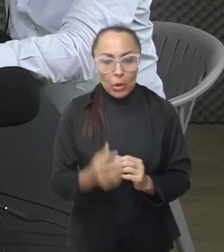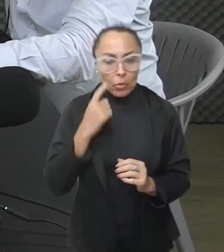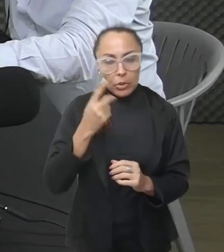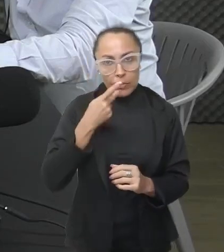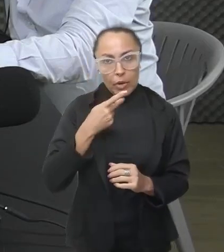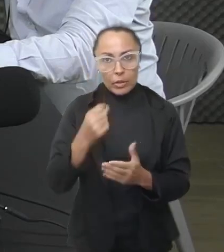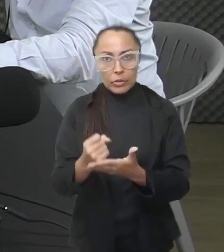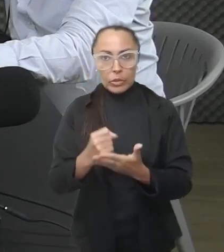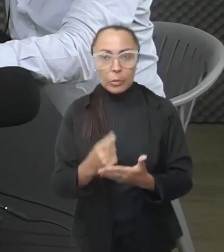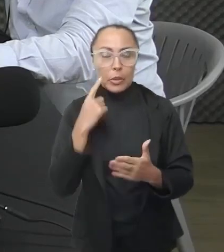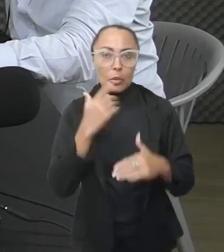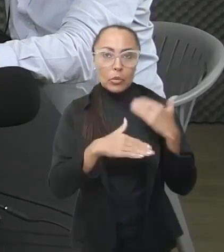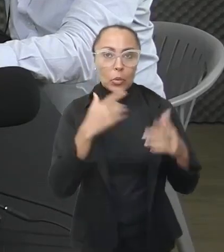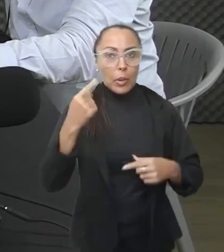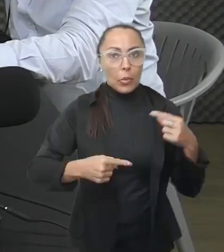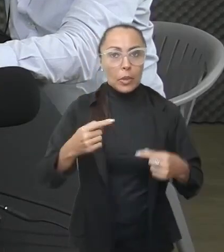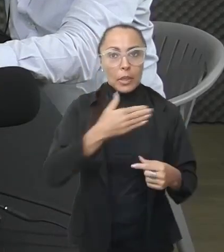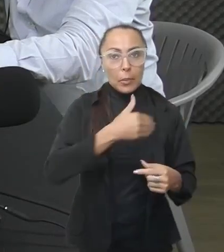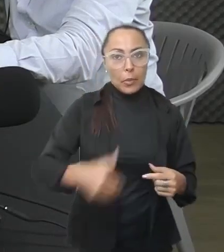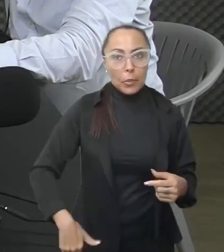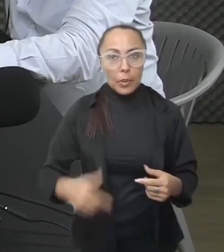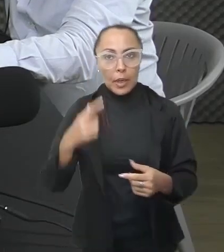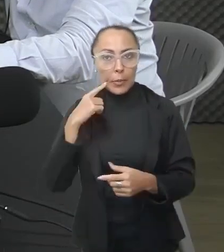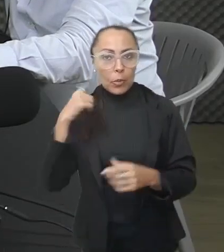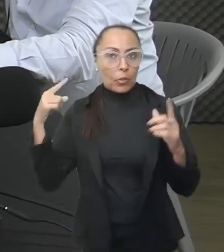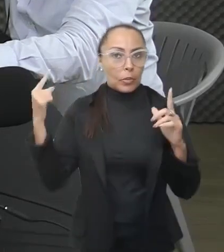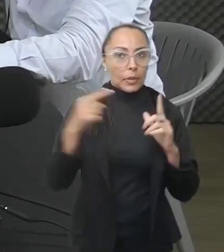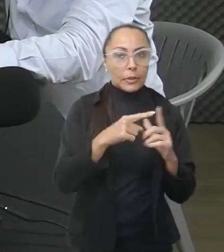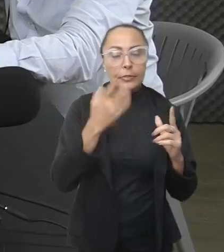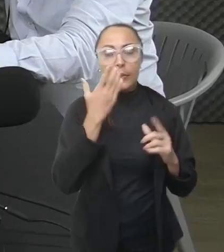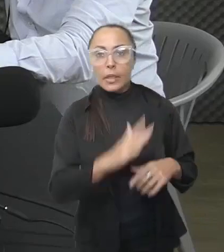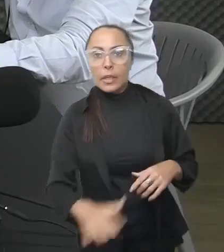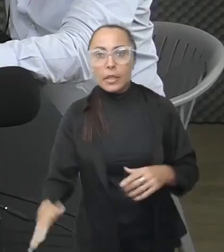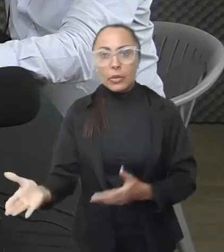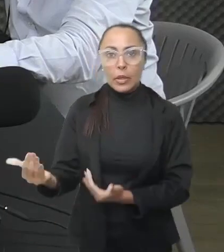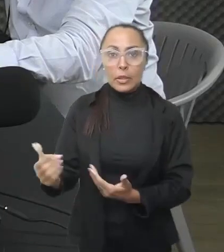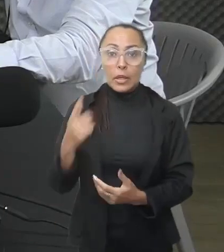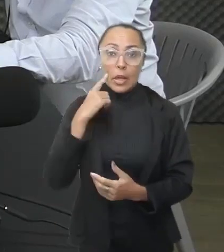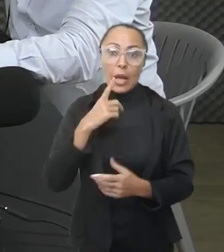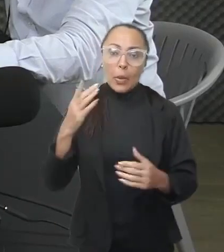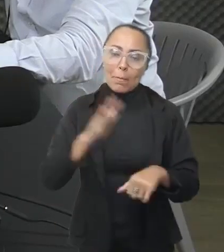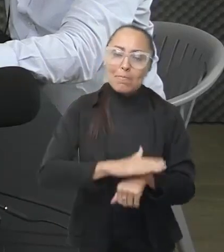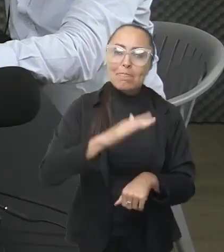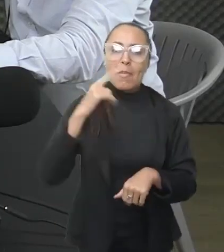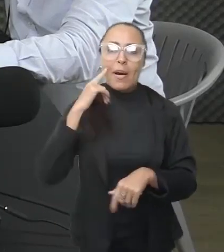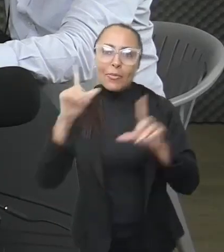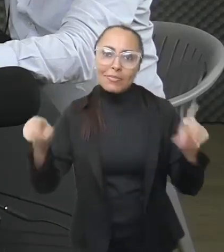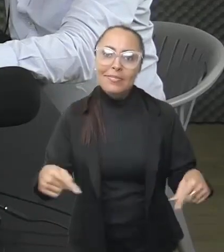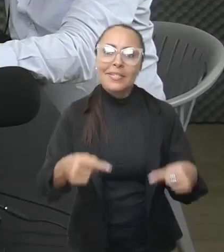que construir política pública voltada para criança e adolescente é um dos maiores desafios que qualquer gestor público pode